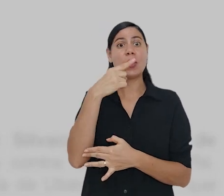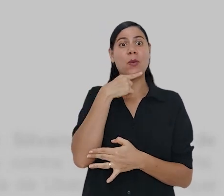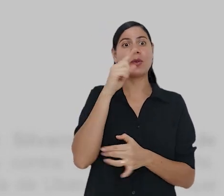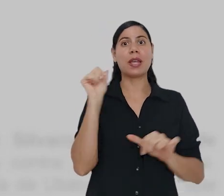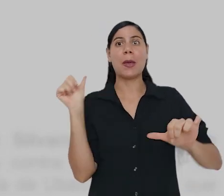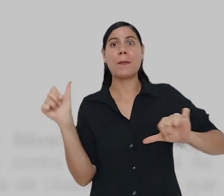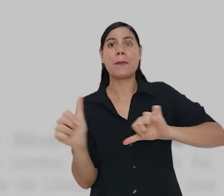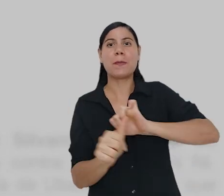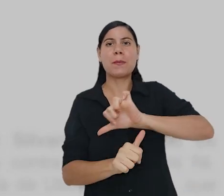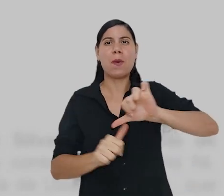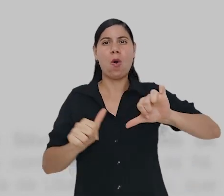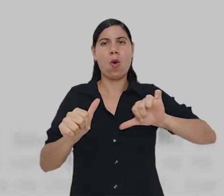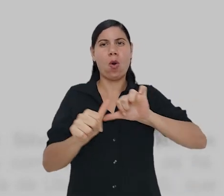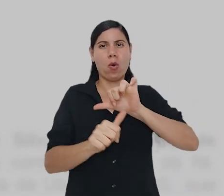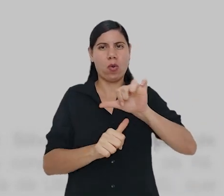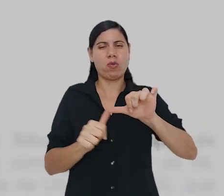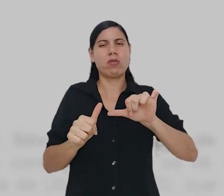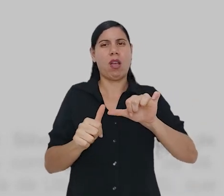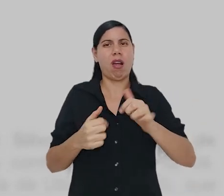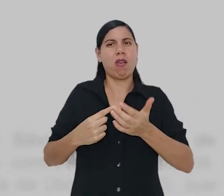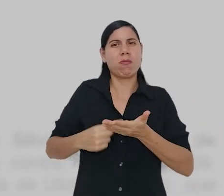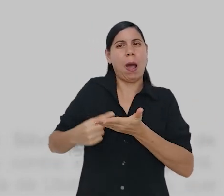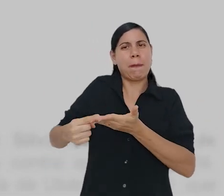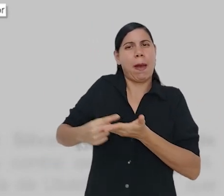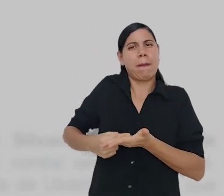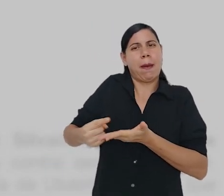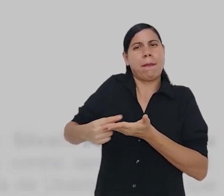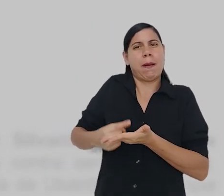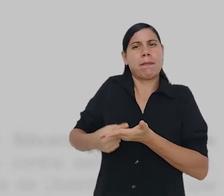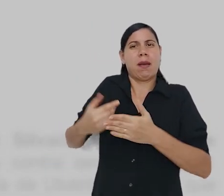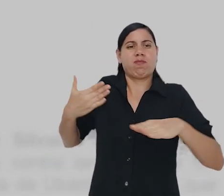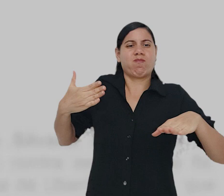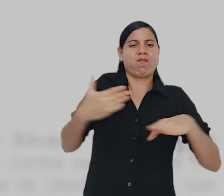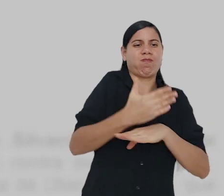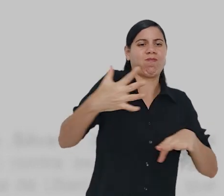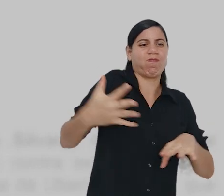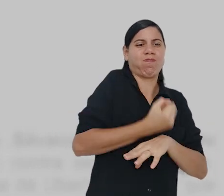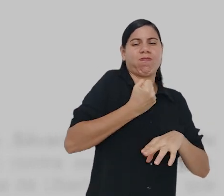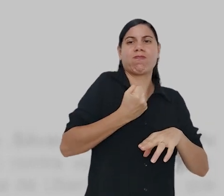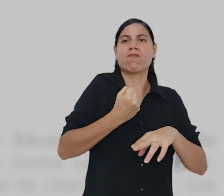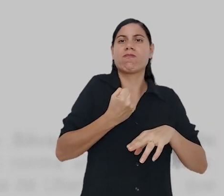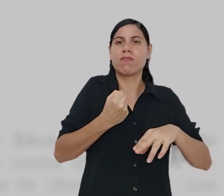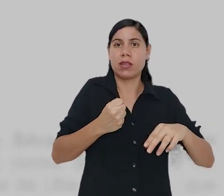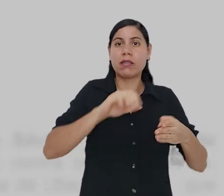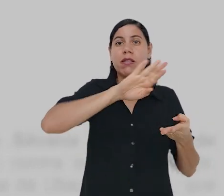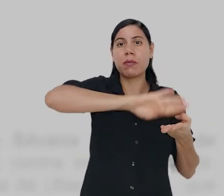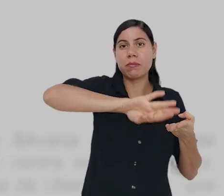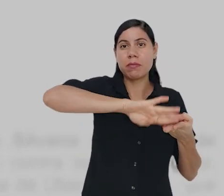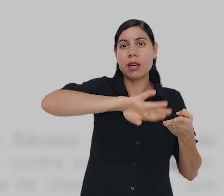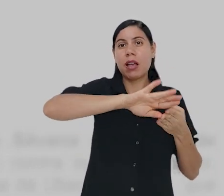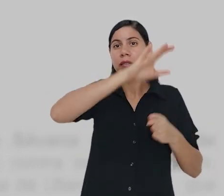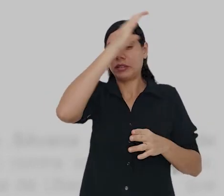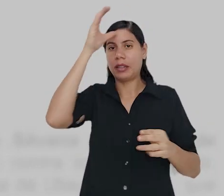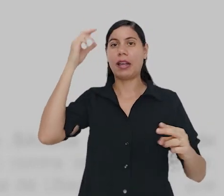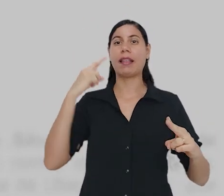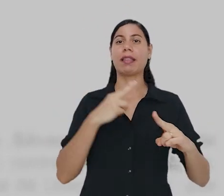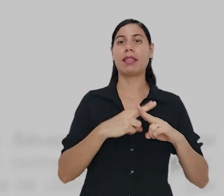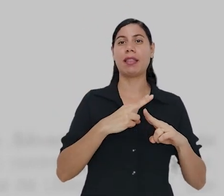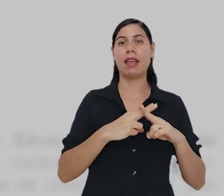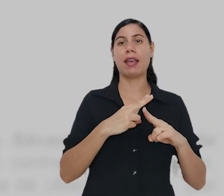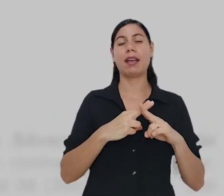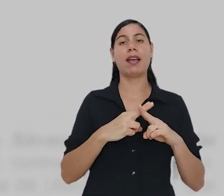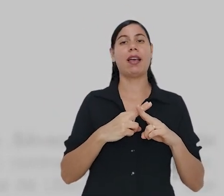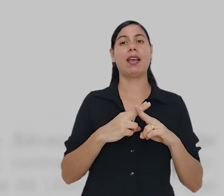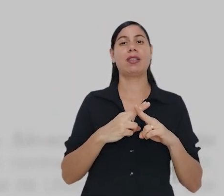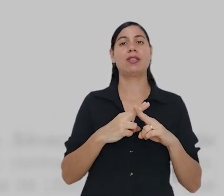de uma engenharia social caracterizada pela invasão de conta bancária de cliente da Caixa Econômica Federal,